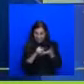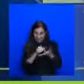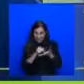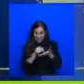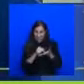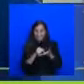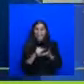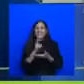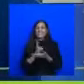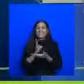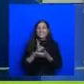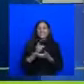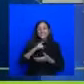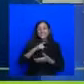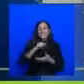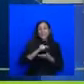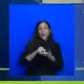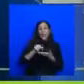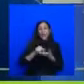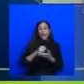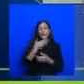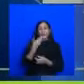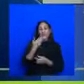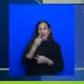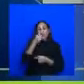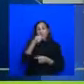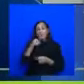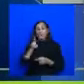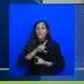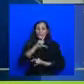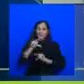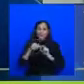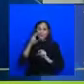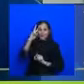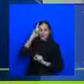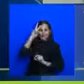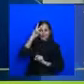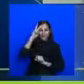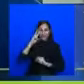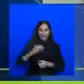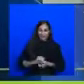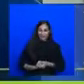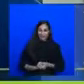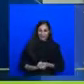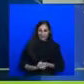marcando. Na sequência tem Loto Fácil, o último sorteio desta segunda-feira.